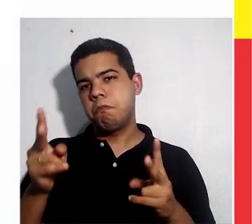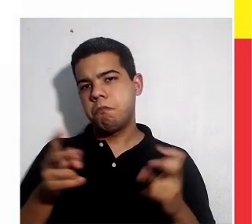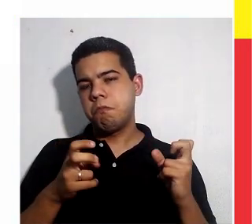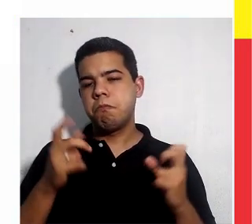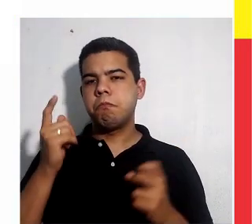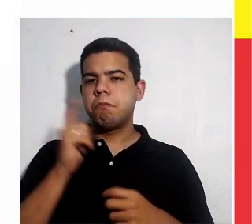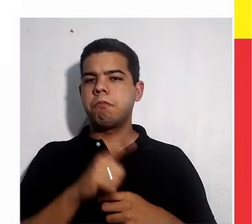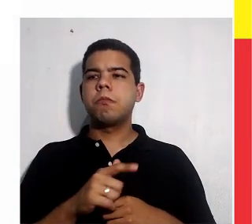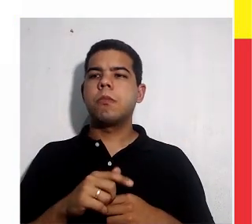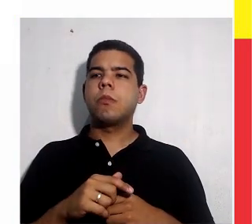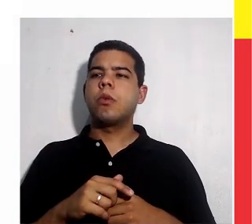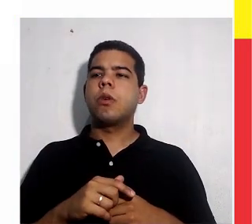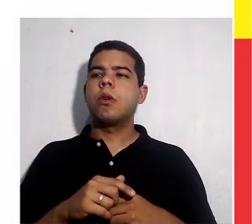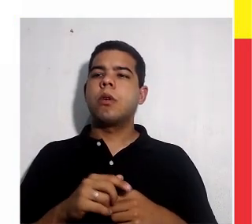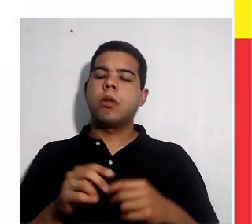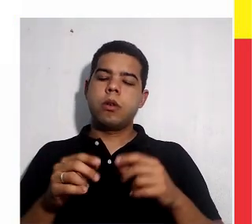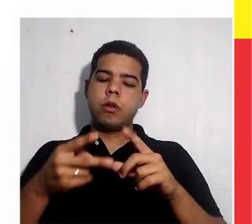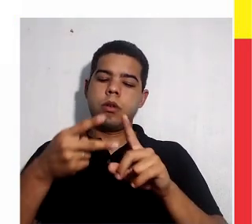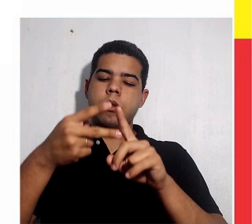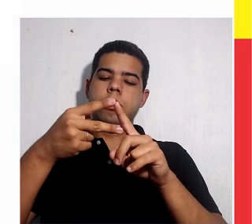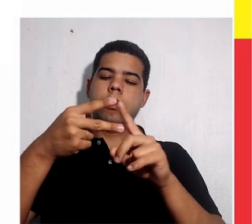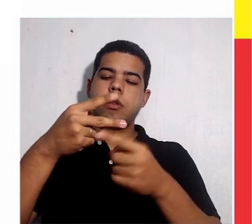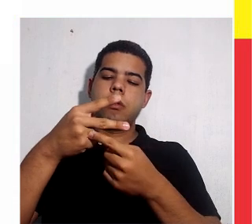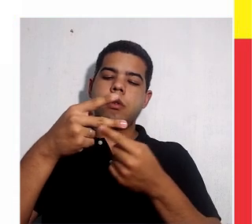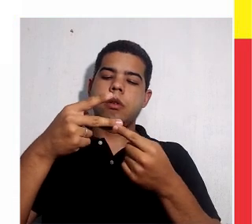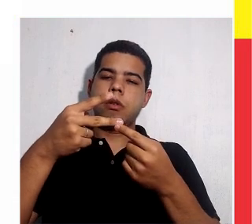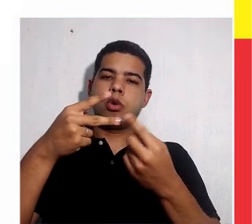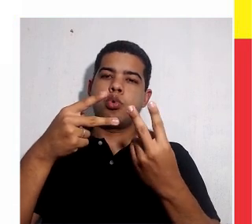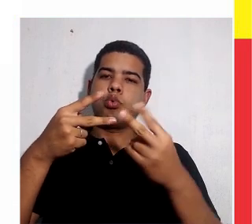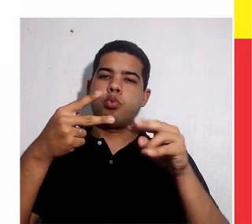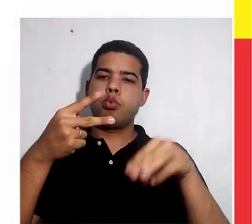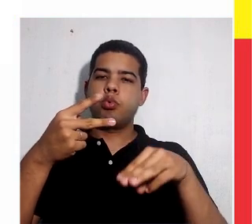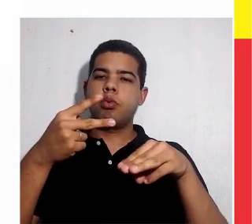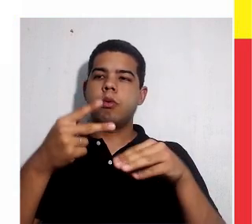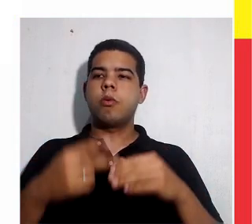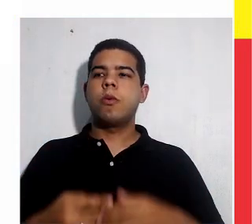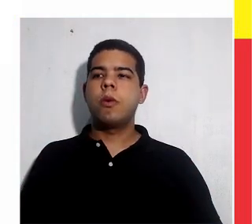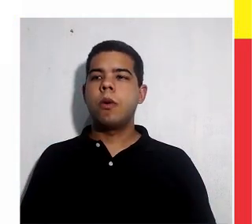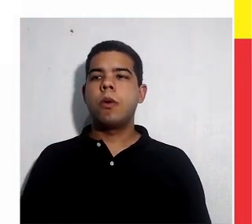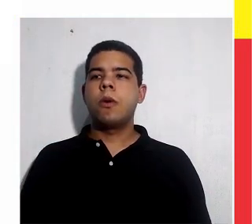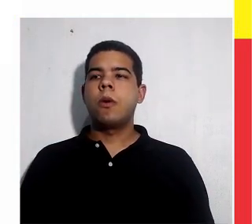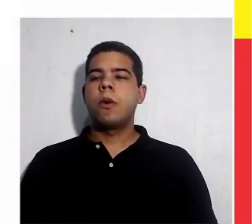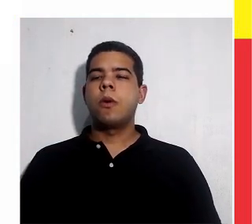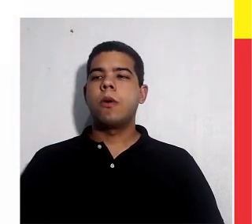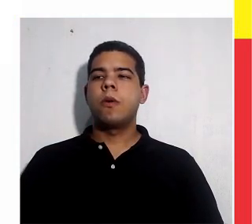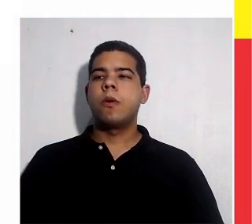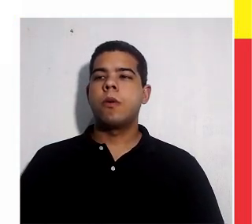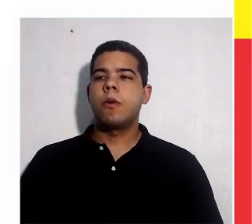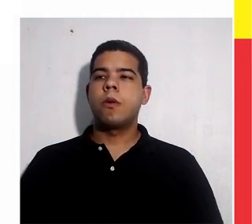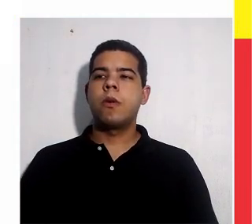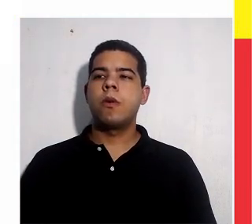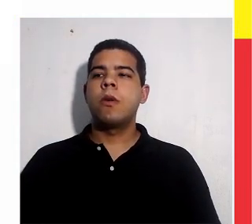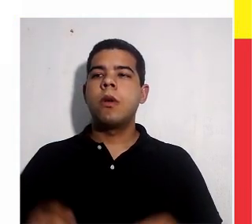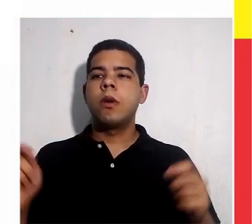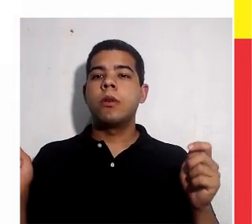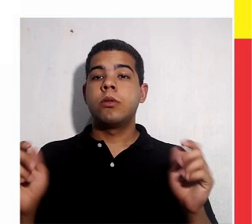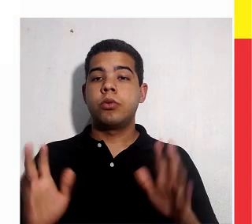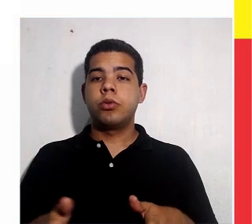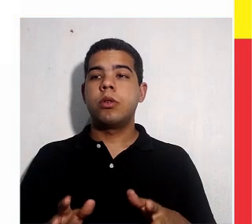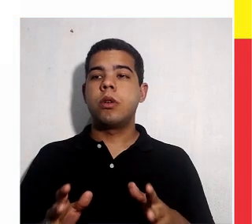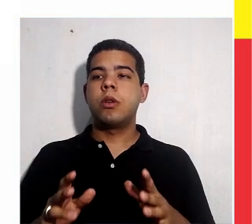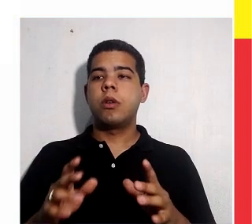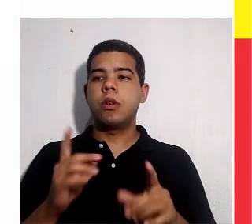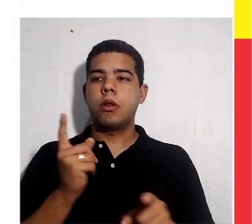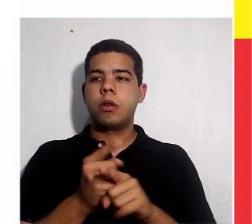consigo observar que a distância ali está sendo de 2 metros. Bom, perfeito. Então eu já encontrei o retângulo